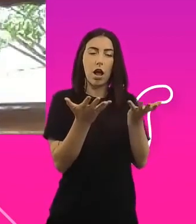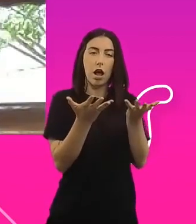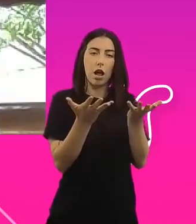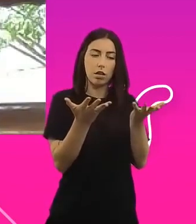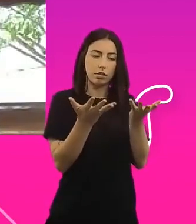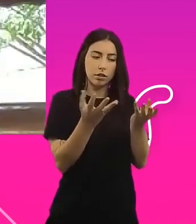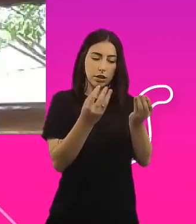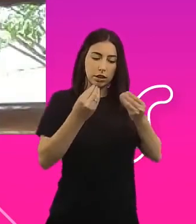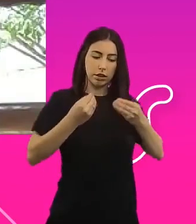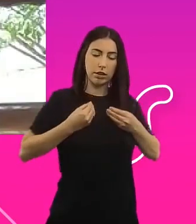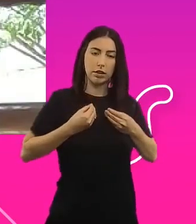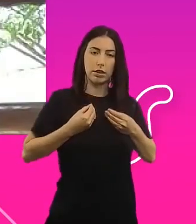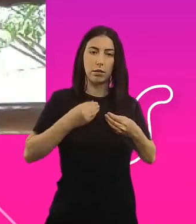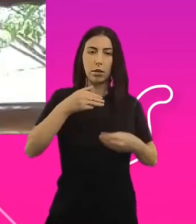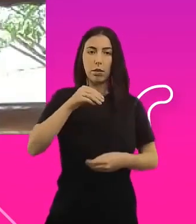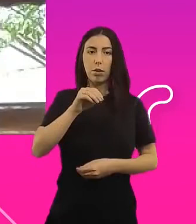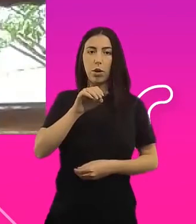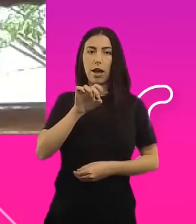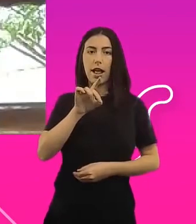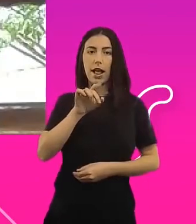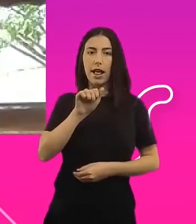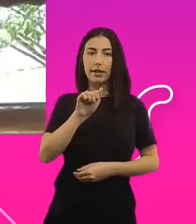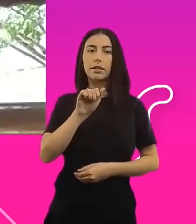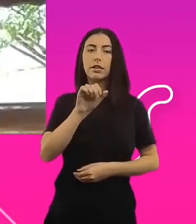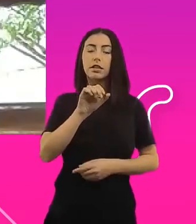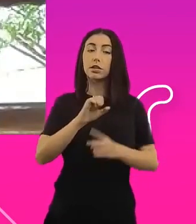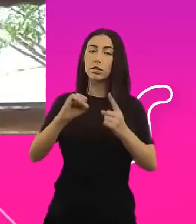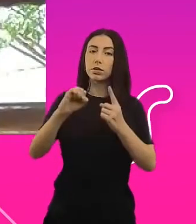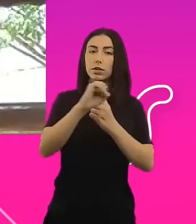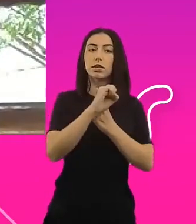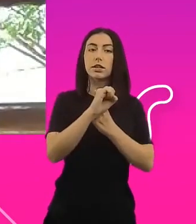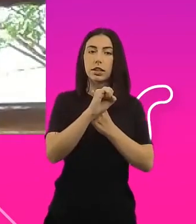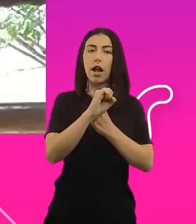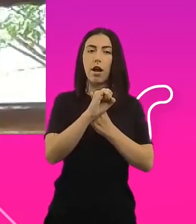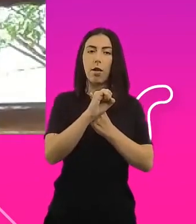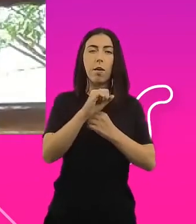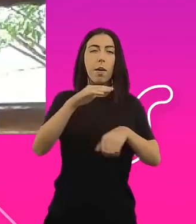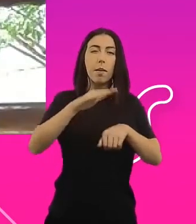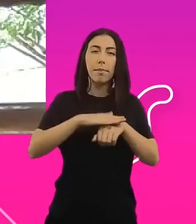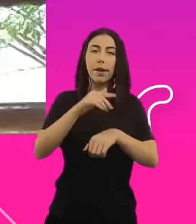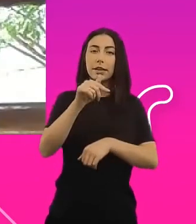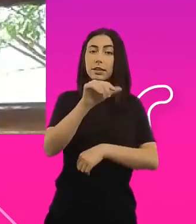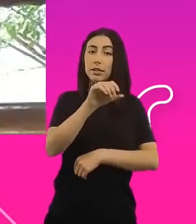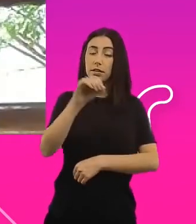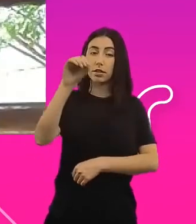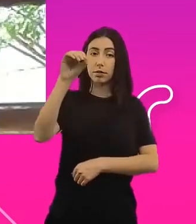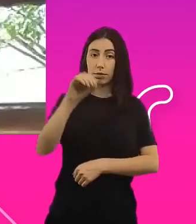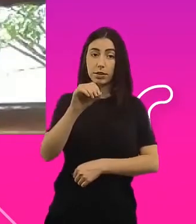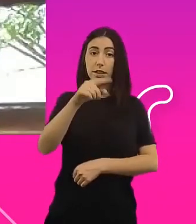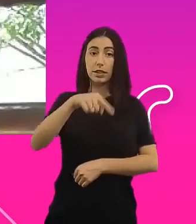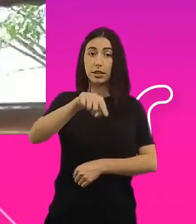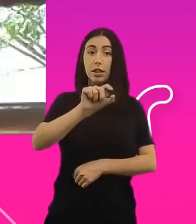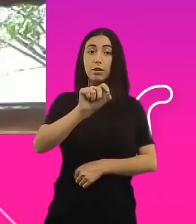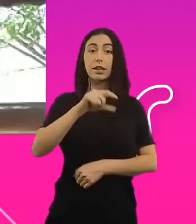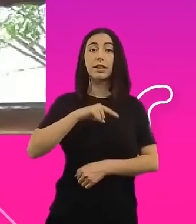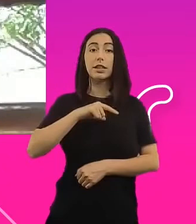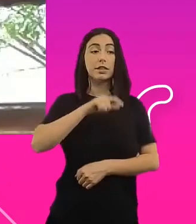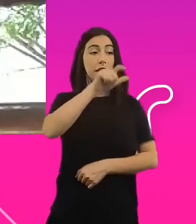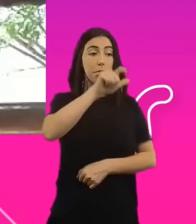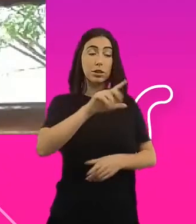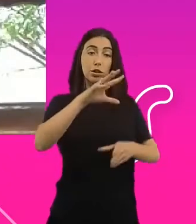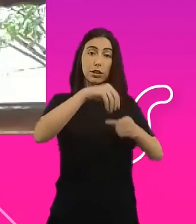básica ali, cerca de 70% delas, né, ainda tem um membro desempregado, né, então a situação realmente está